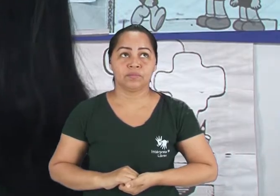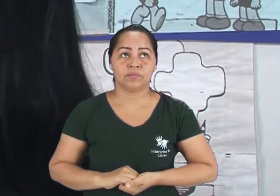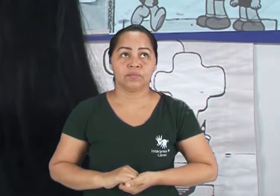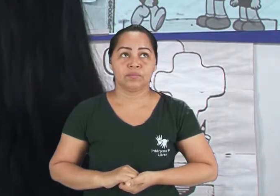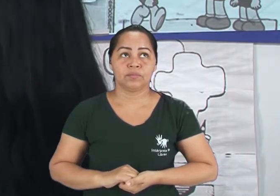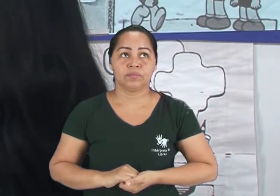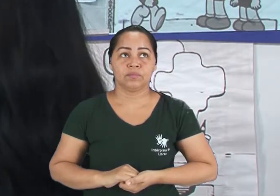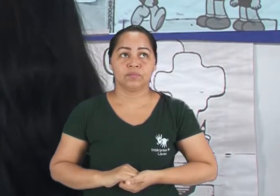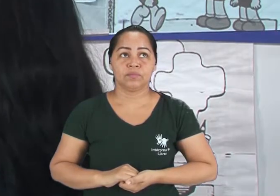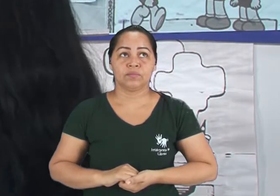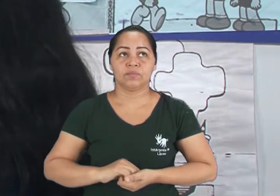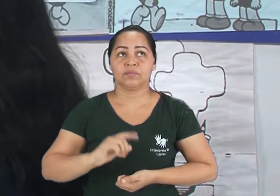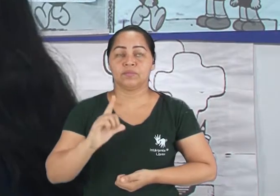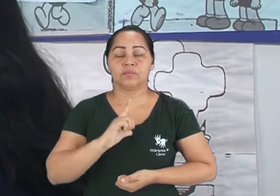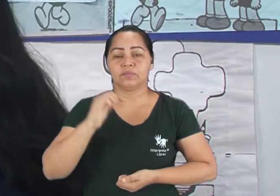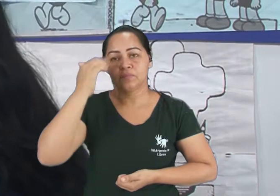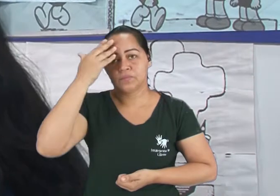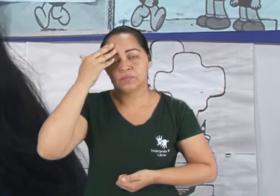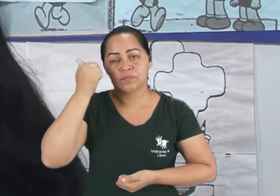Porque a gente sabe dessa interação.